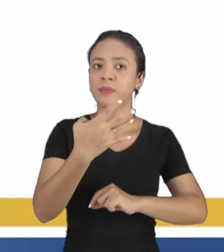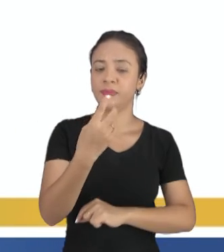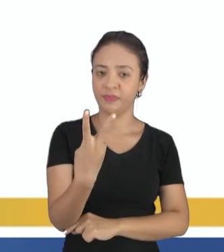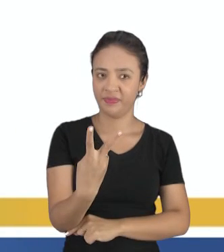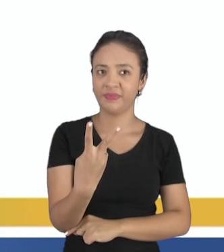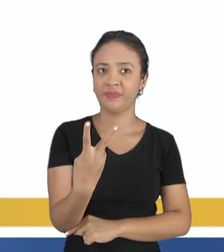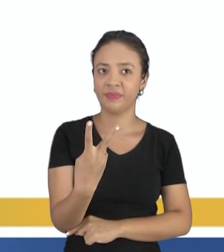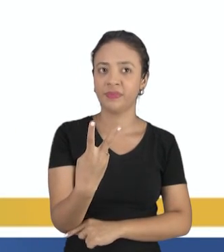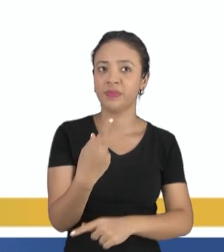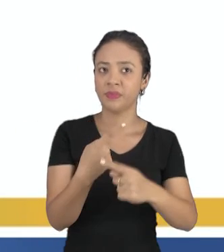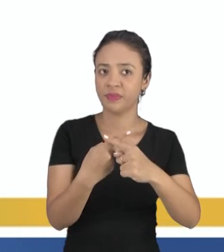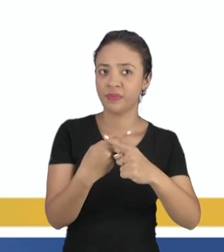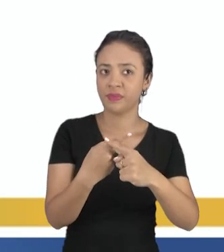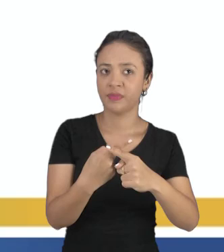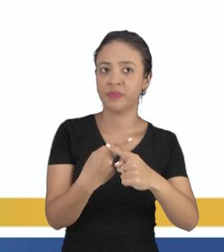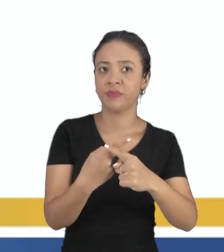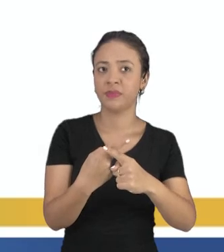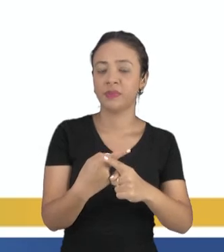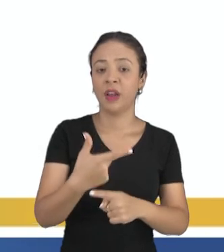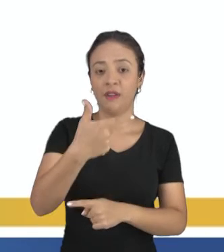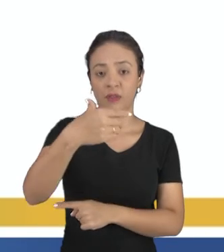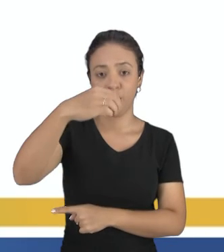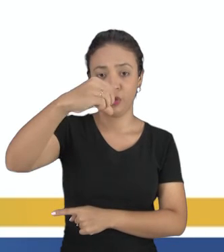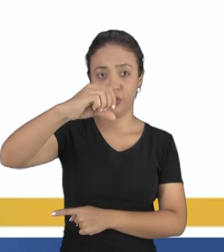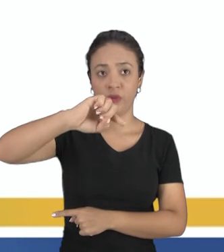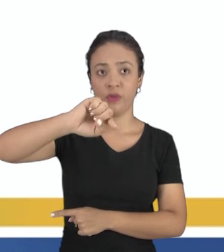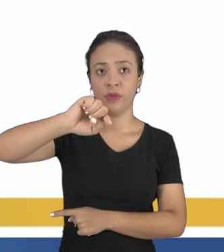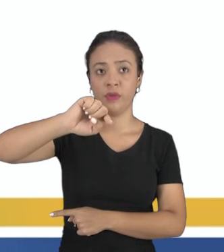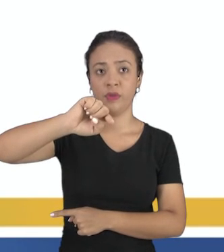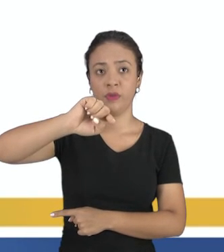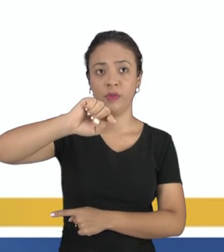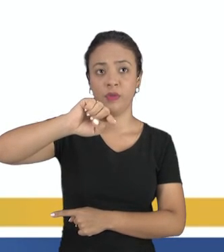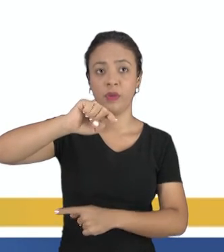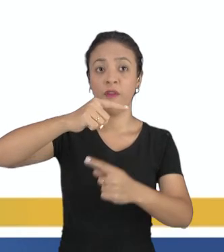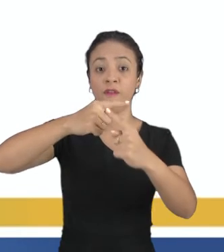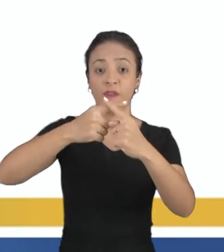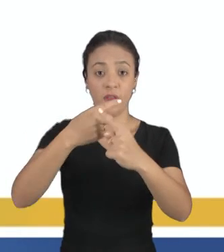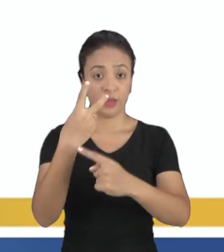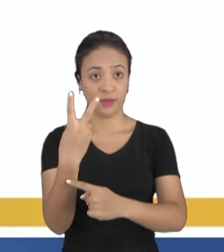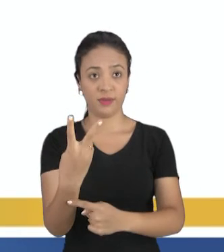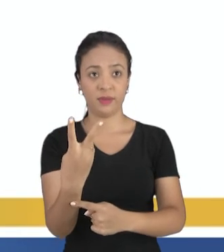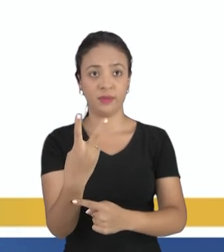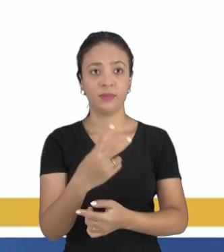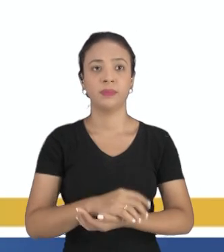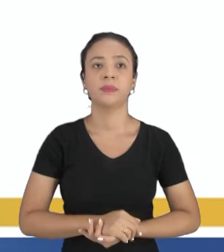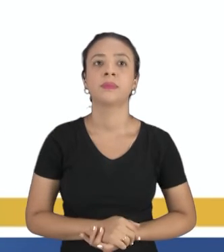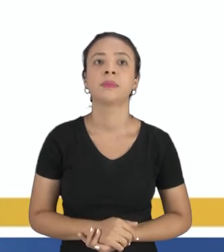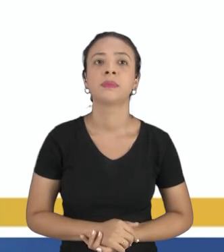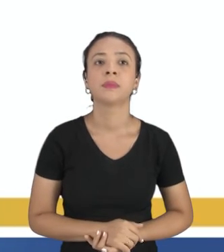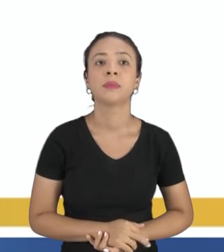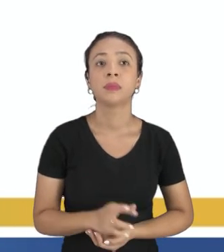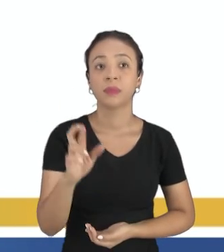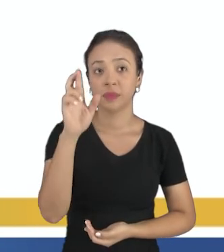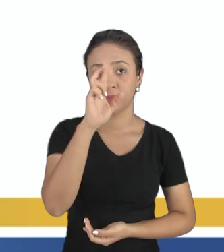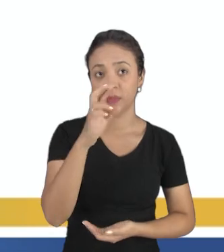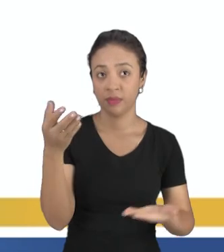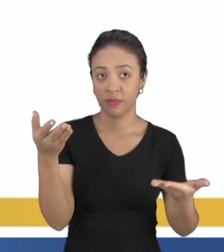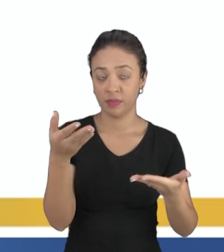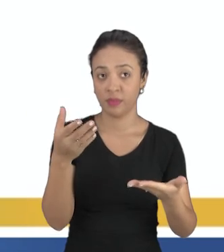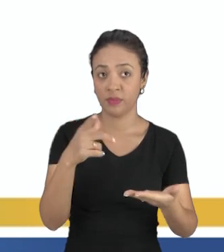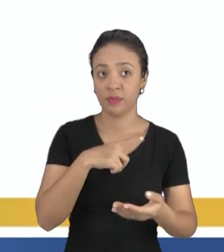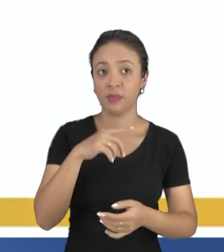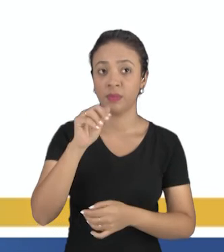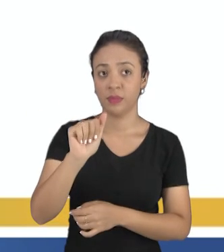42 por 29 vezes 2. Então, aí, ó, observe que aí eu vou ter agora